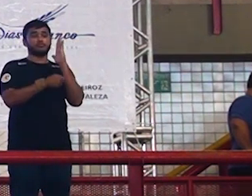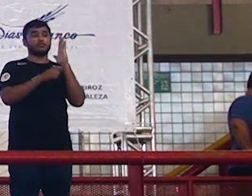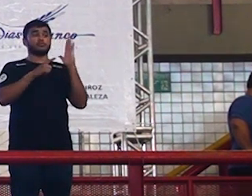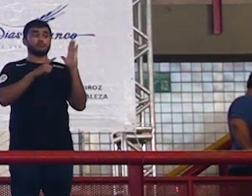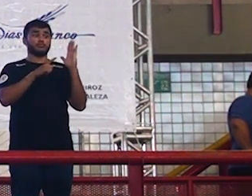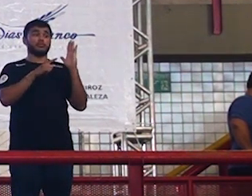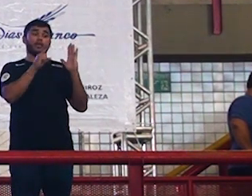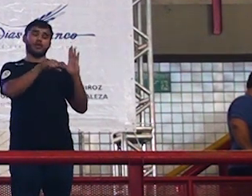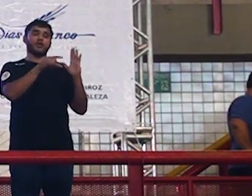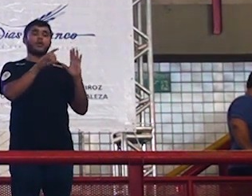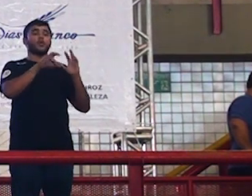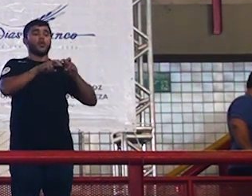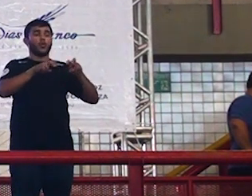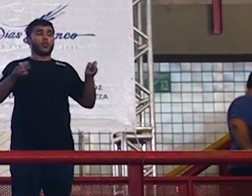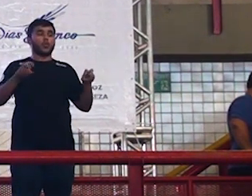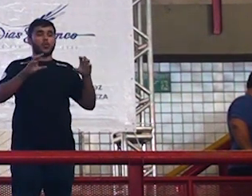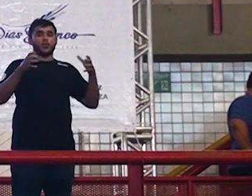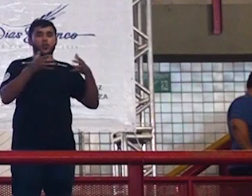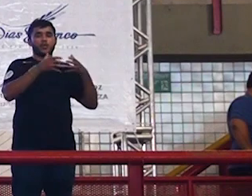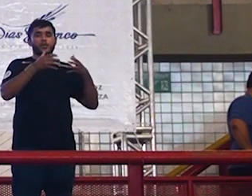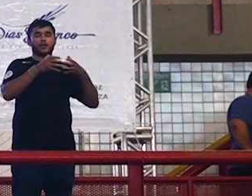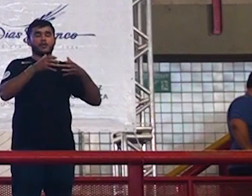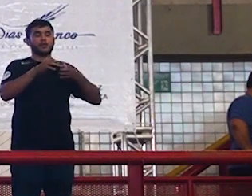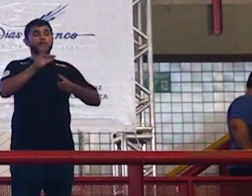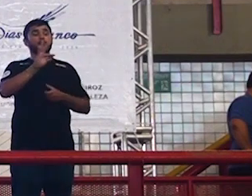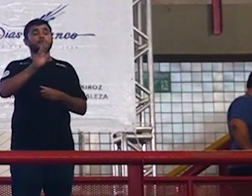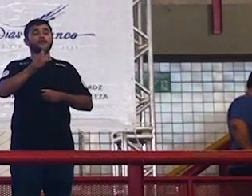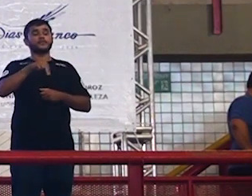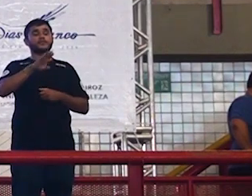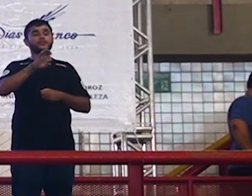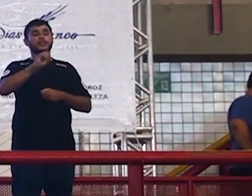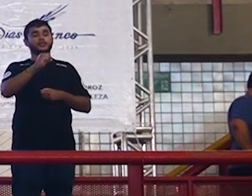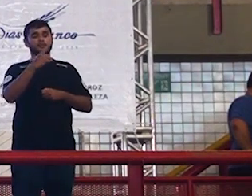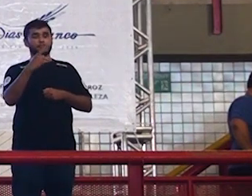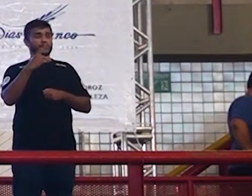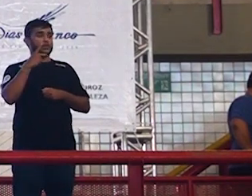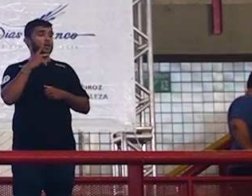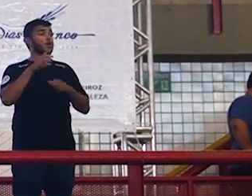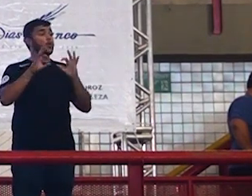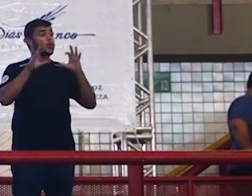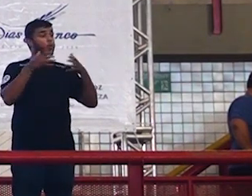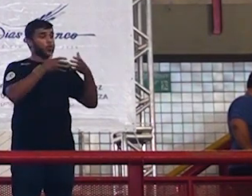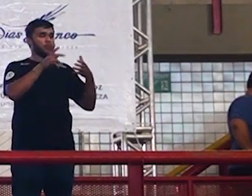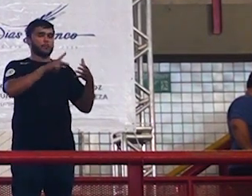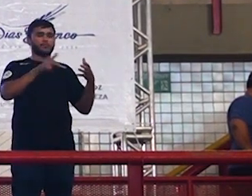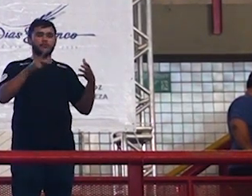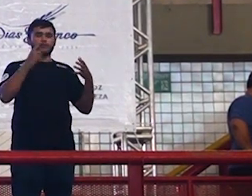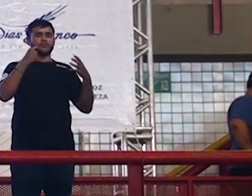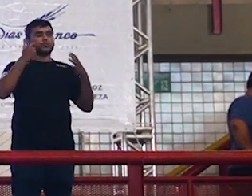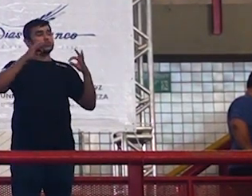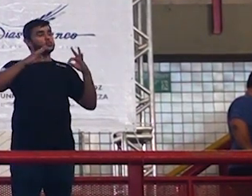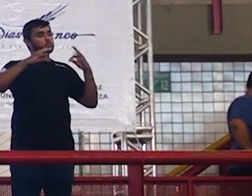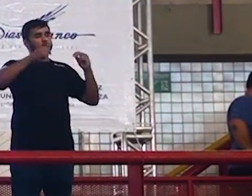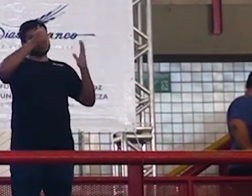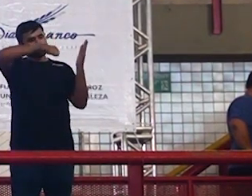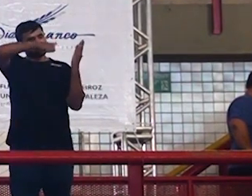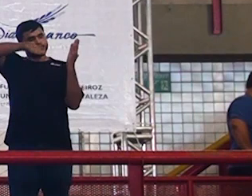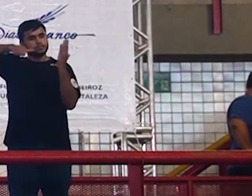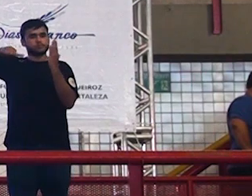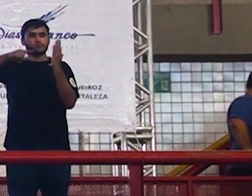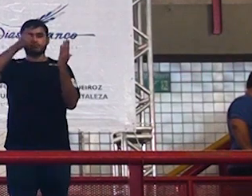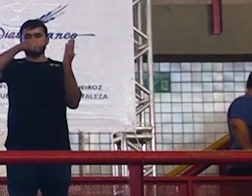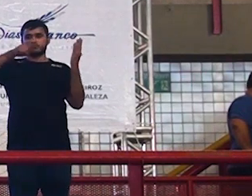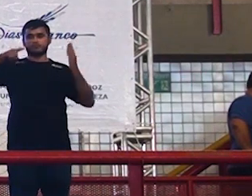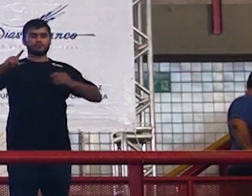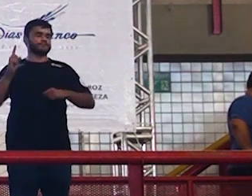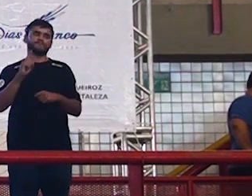era uma banca chamada VUNESP. Ela que fez a parte de correção da redação. Este ano